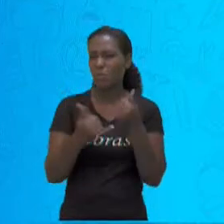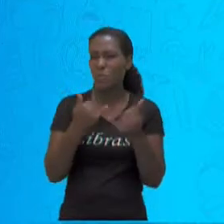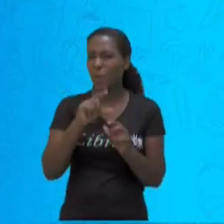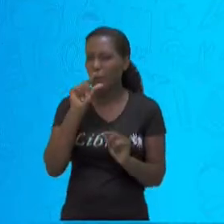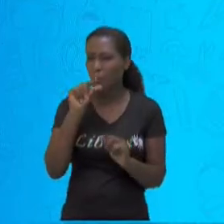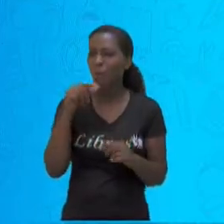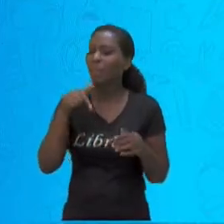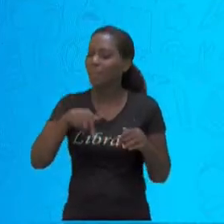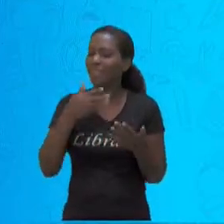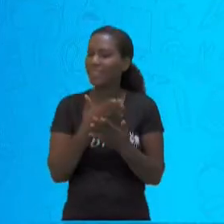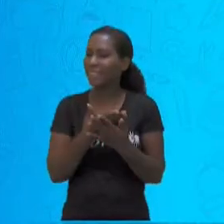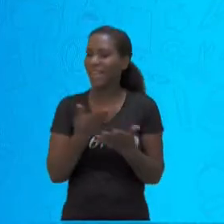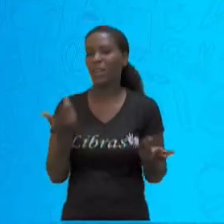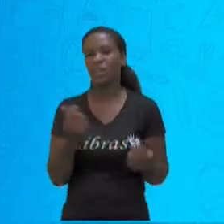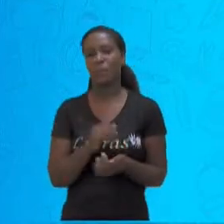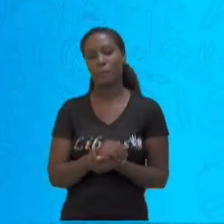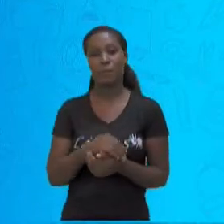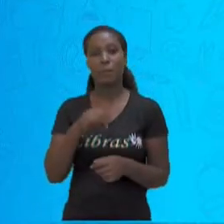nossos costumes,